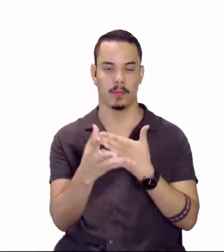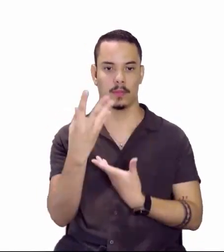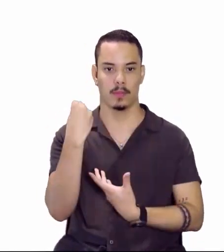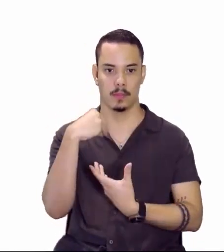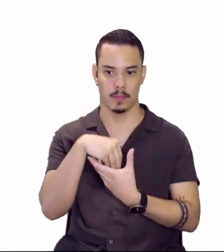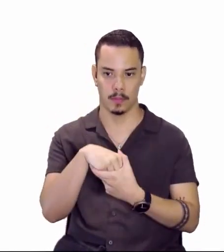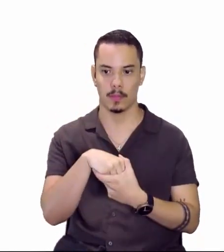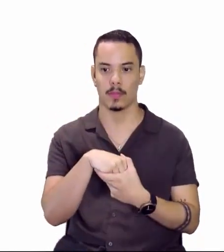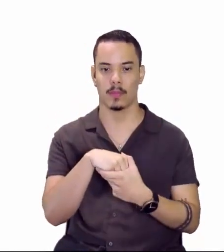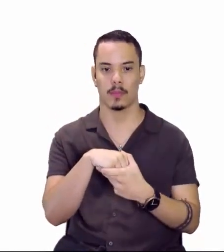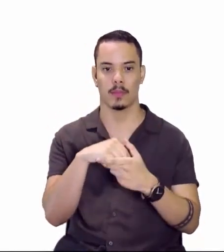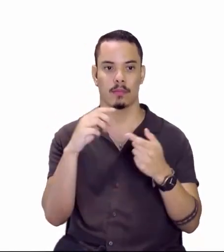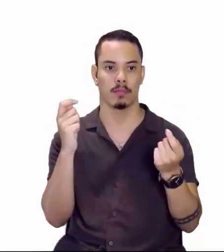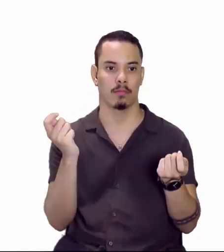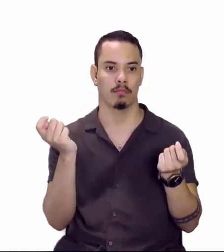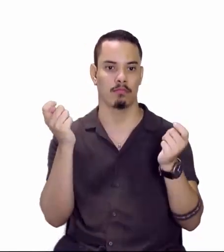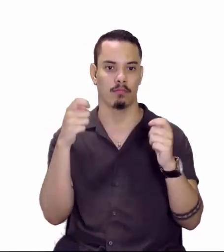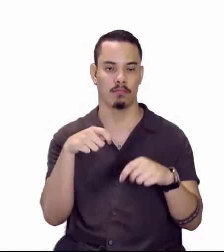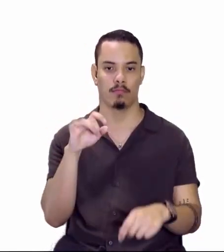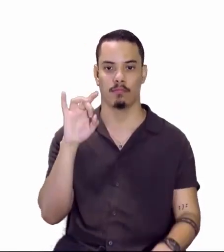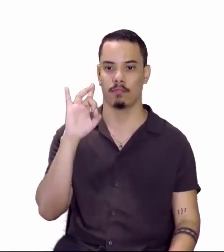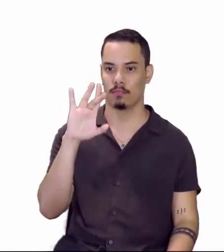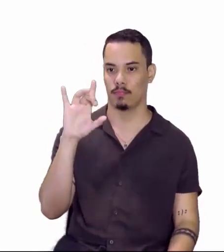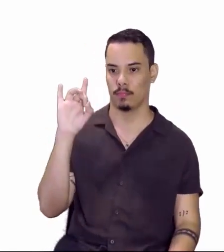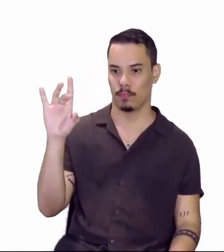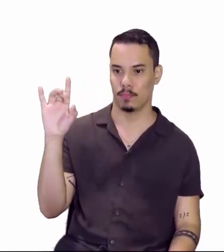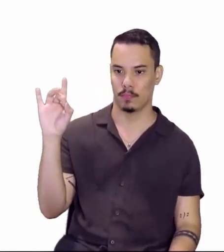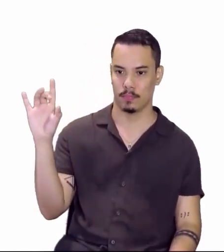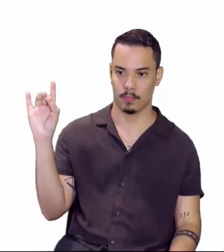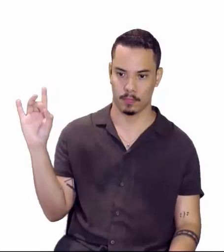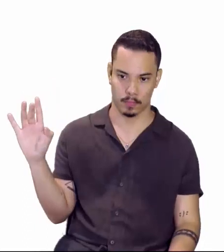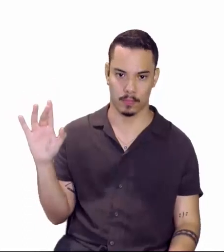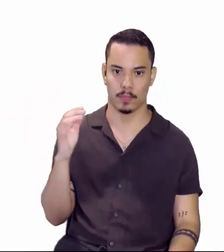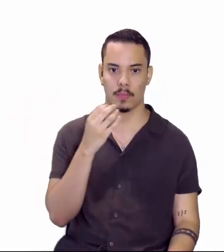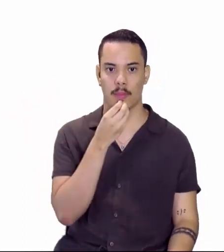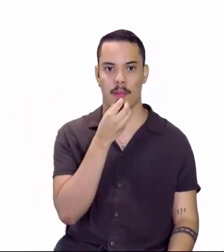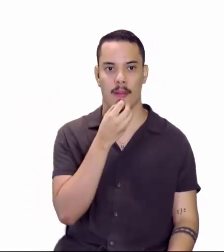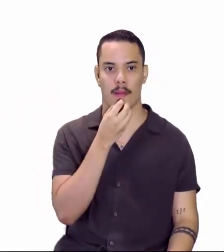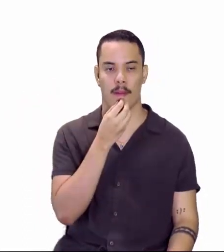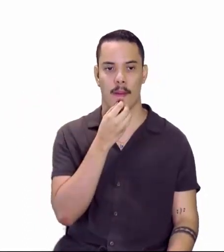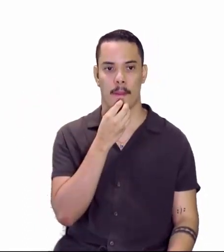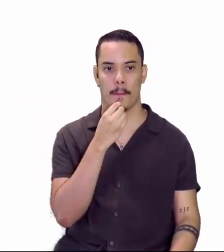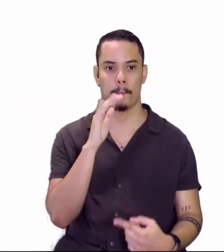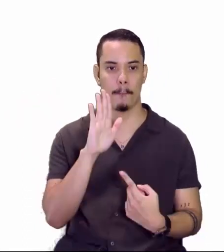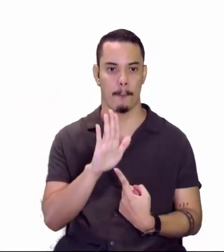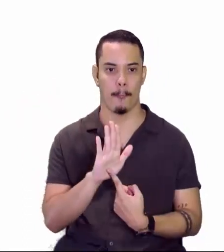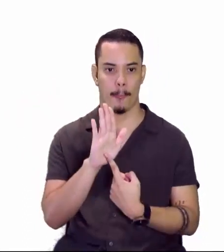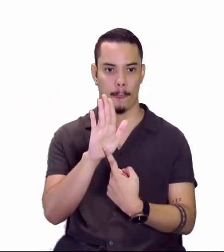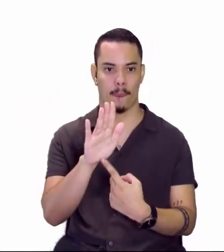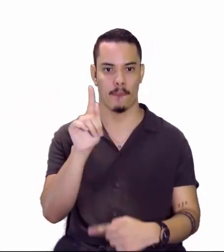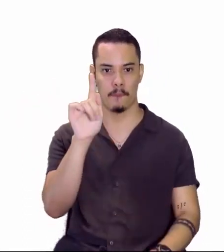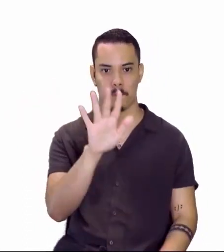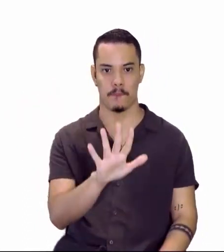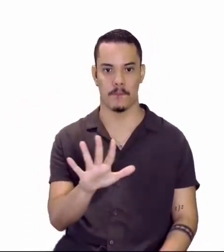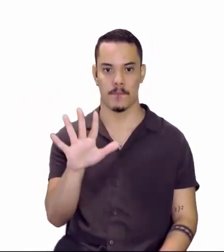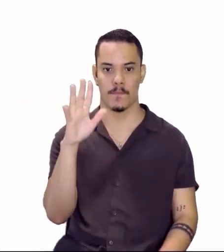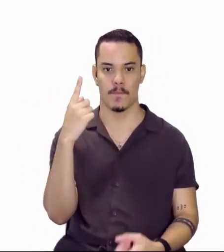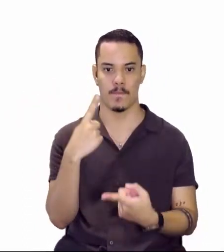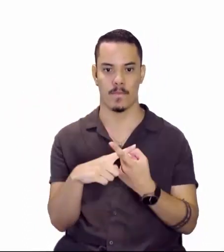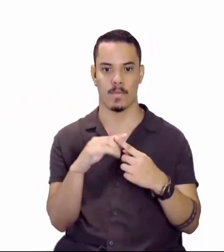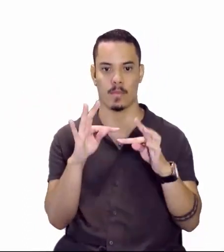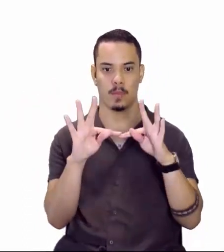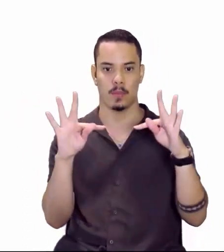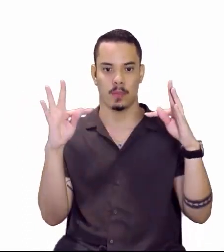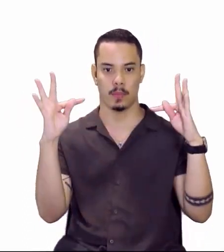propriedades que cada elemento químico ele apresenta no geral, porque a tabela é um